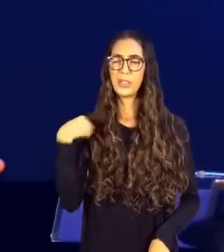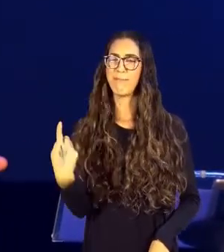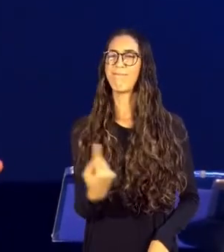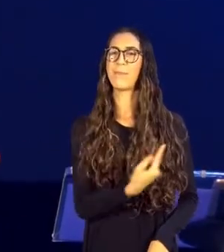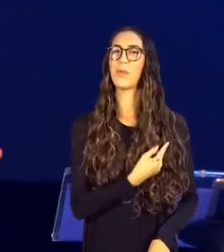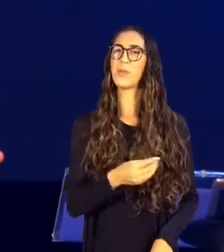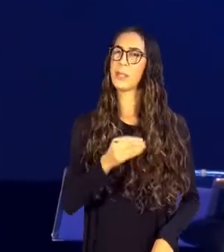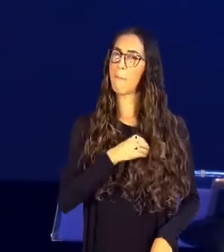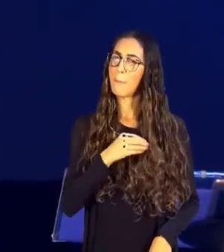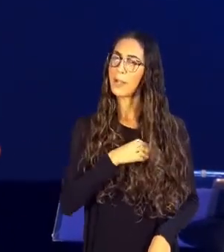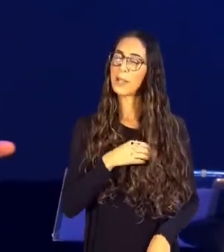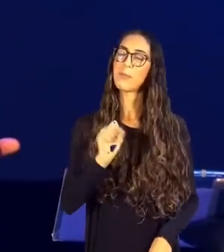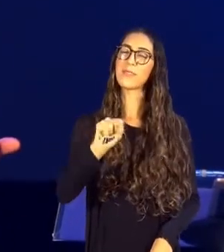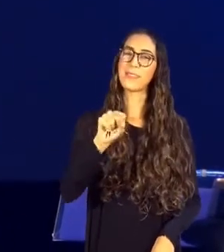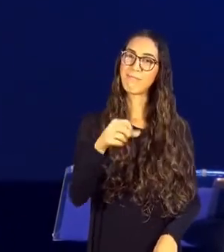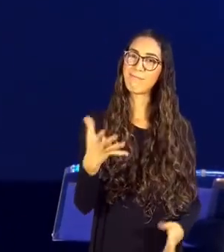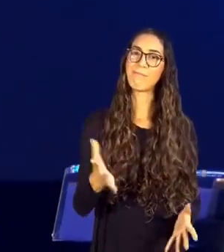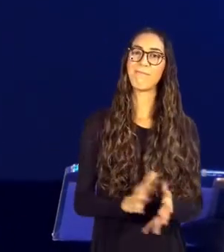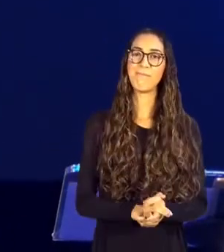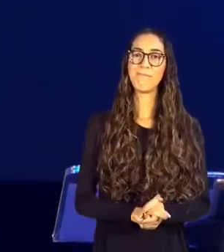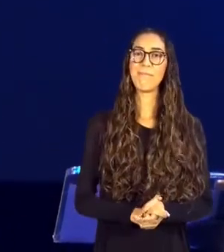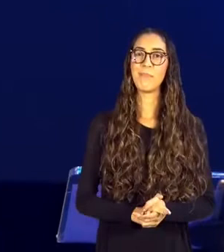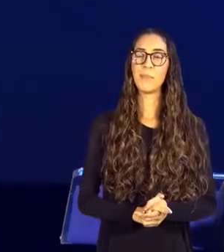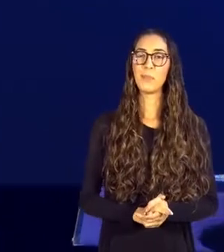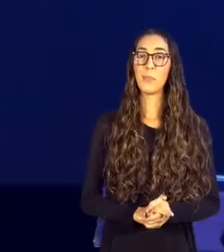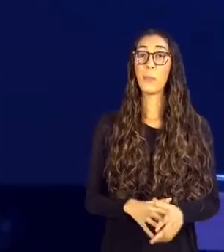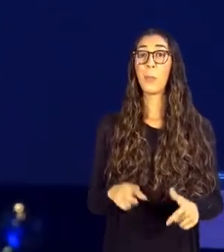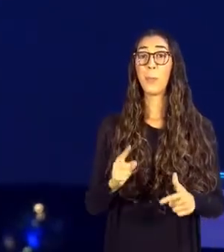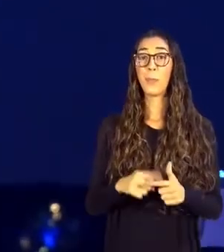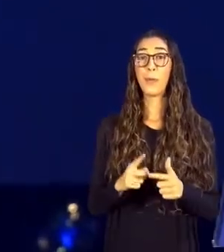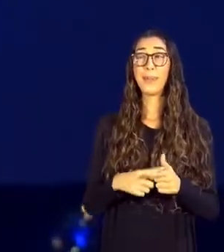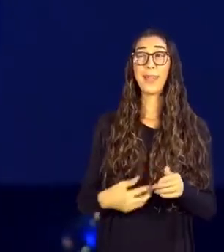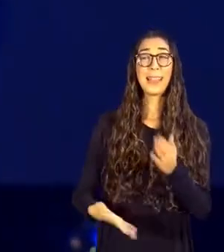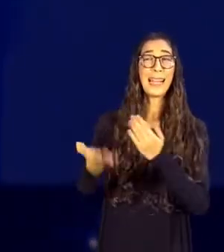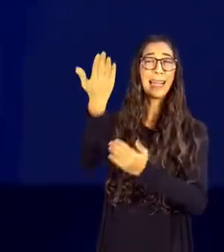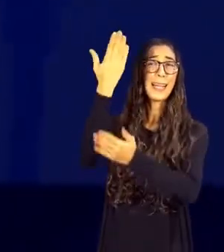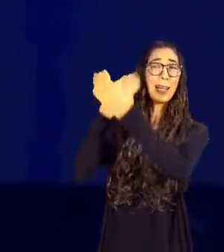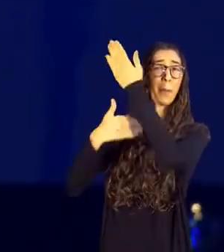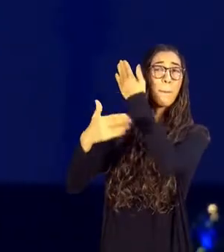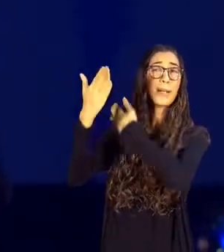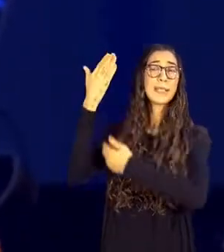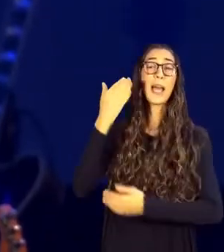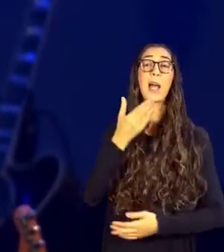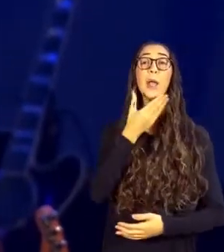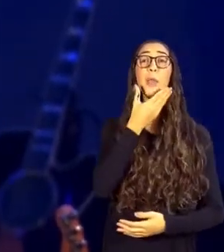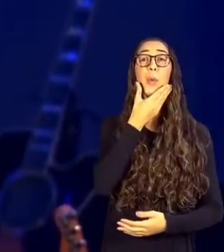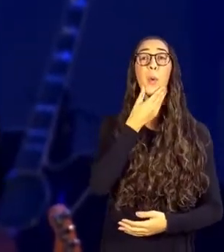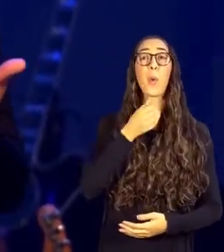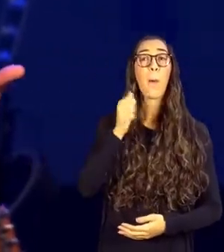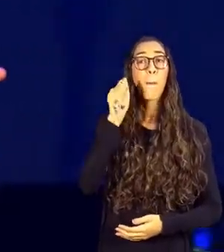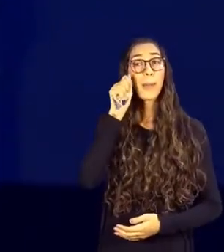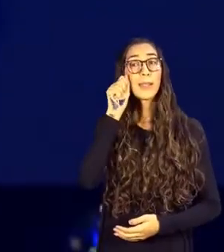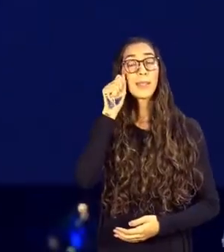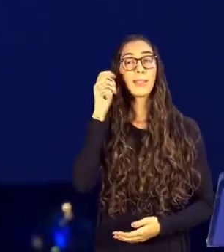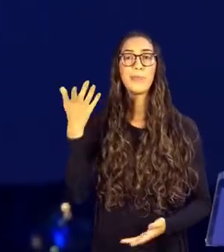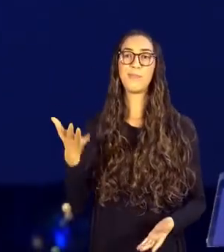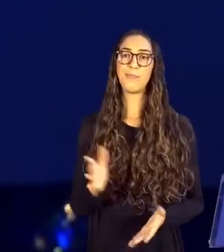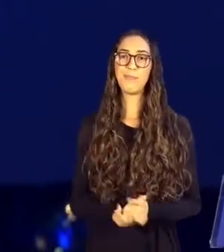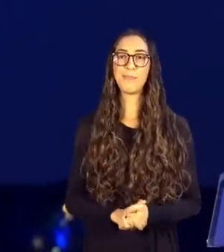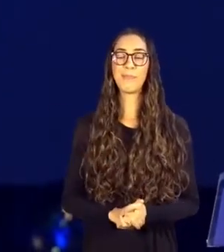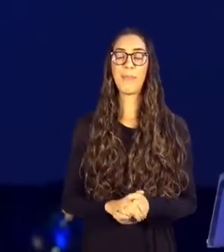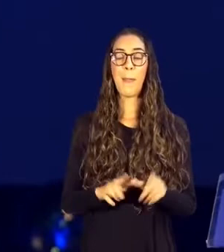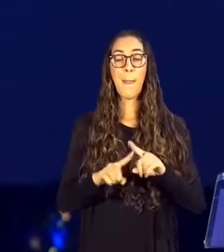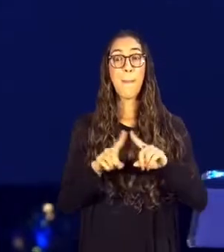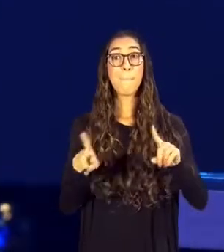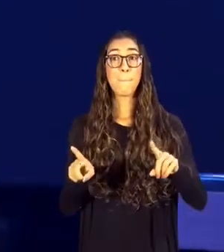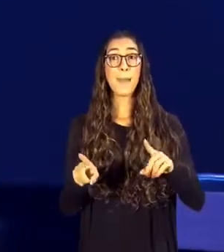peco. Nós pecamos por causa de Adão, nós temos essa natureza. Mas existe a graça de Deus na